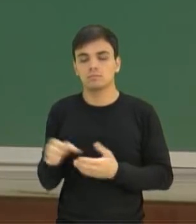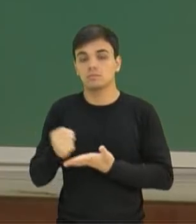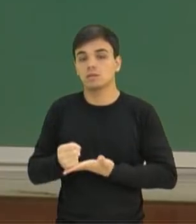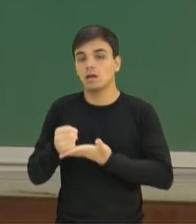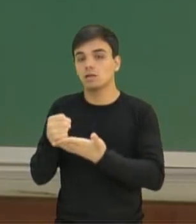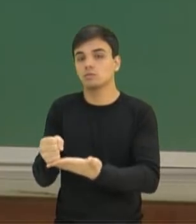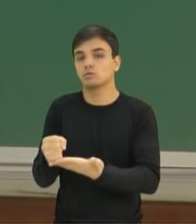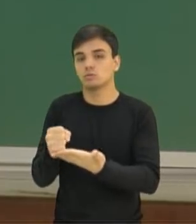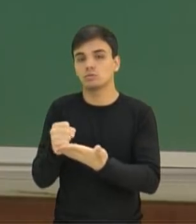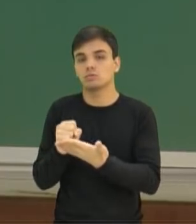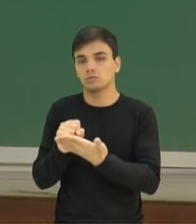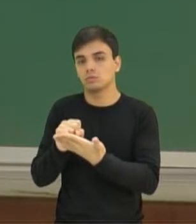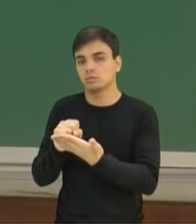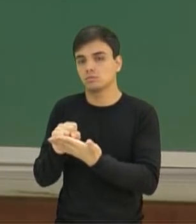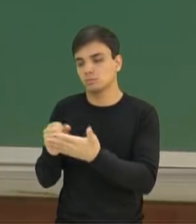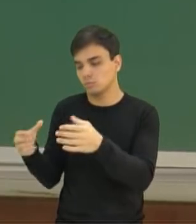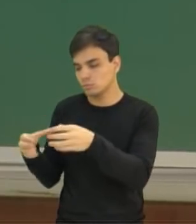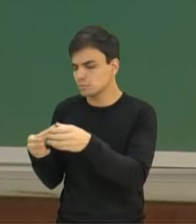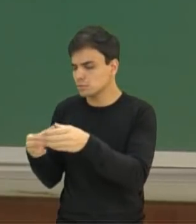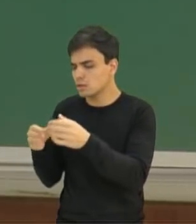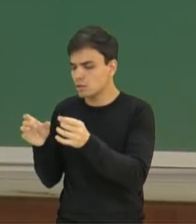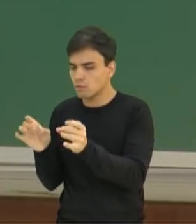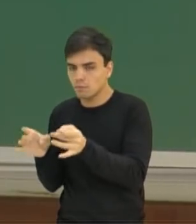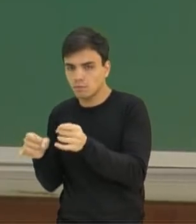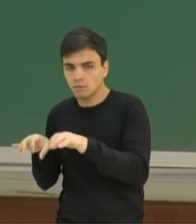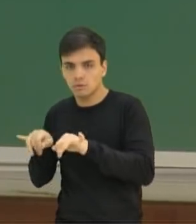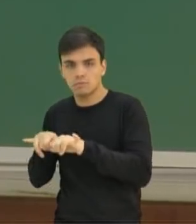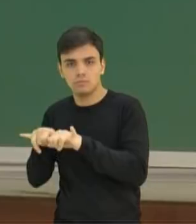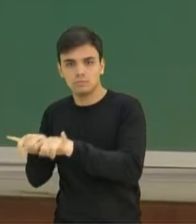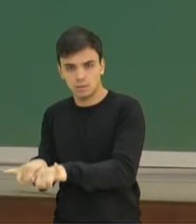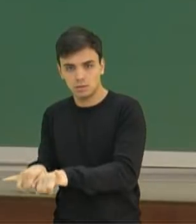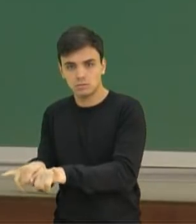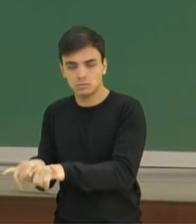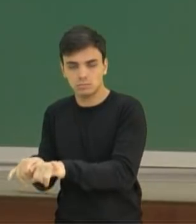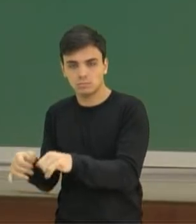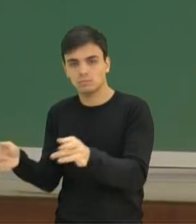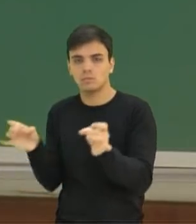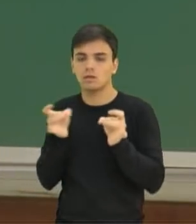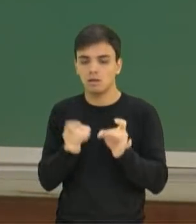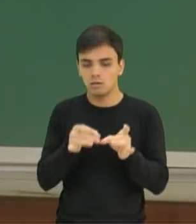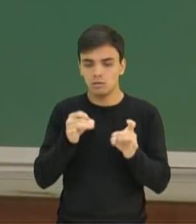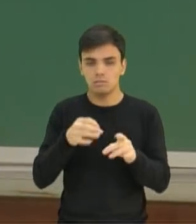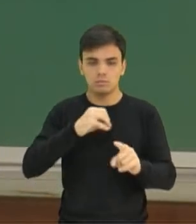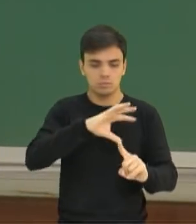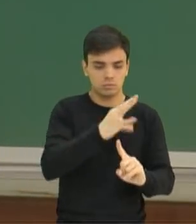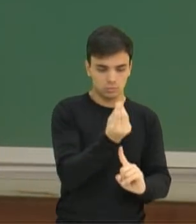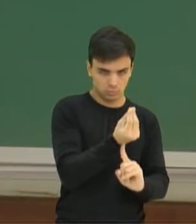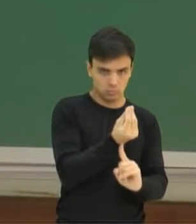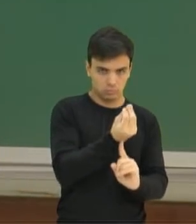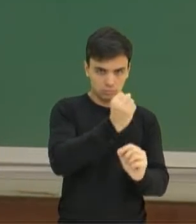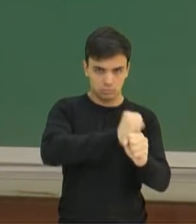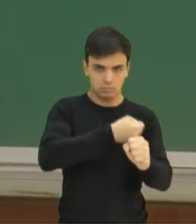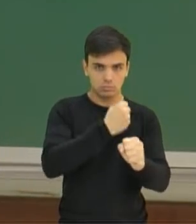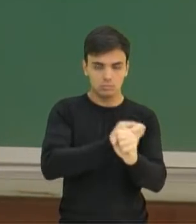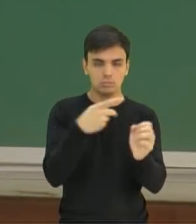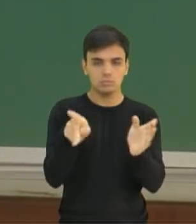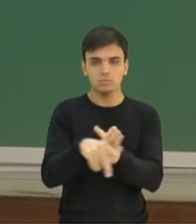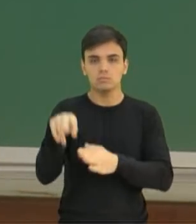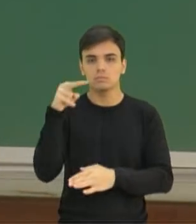Favorece desde os pequenos comércios locais ali, né, a venda de artesanato é forte na